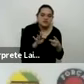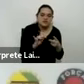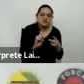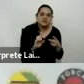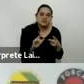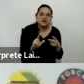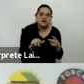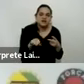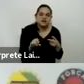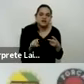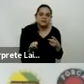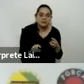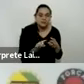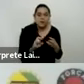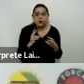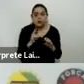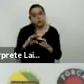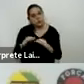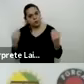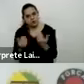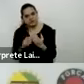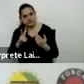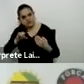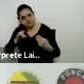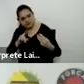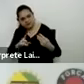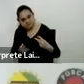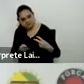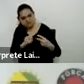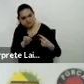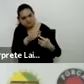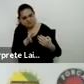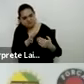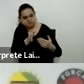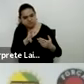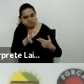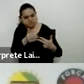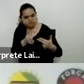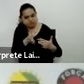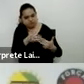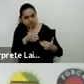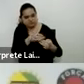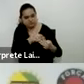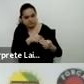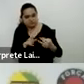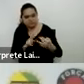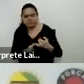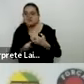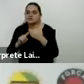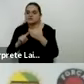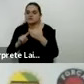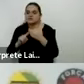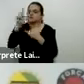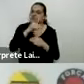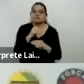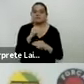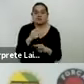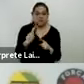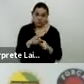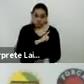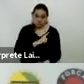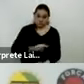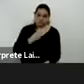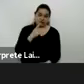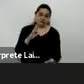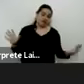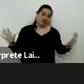uma volta por cima e vai quebrar todos os paradigmas, porque o que o governo diz é que não dá para aumentar o teto de gasto, então é